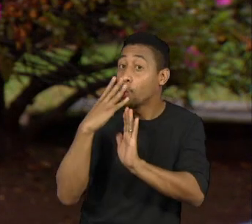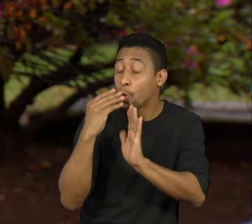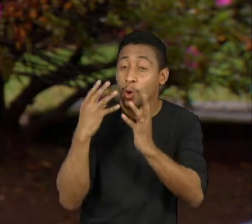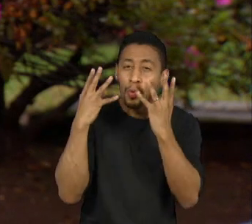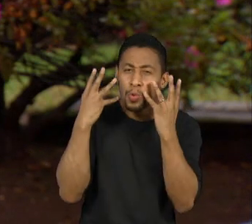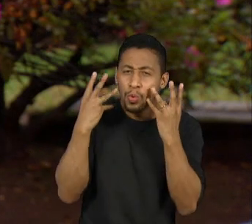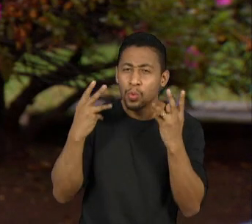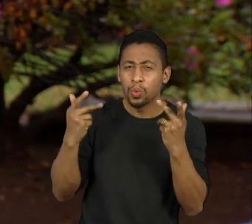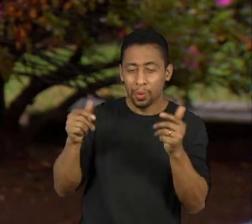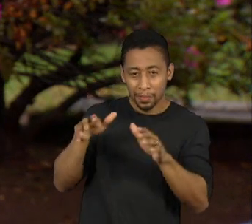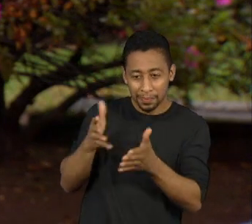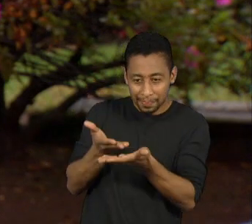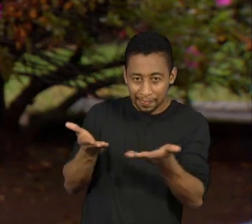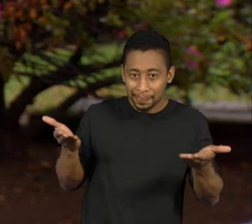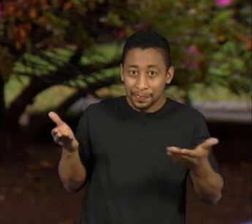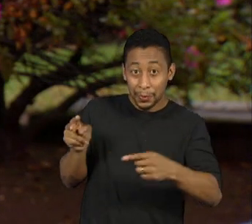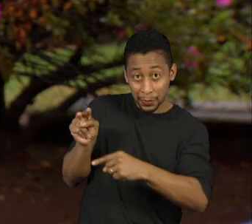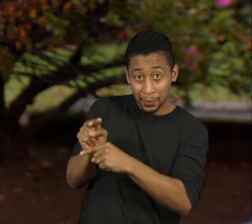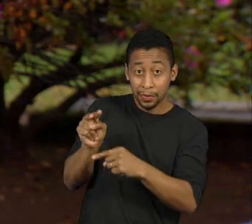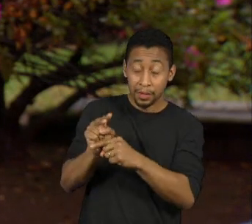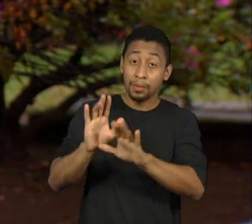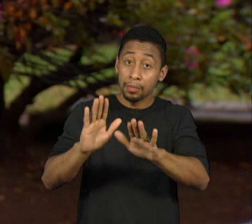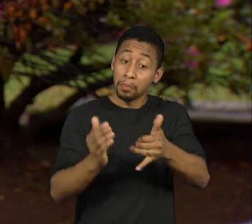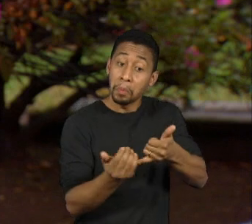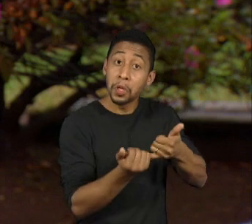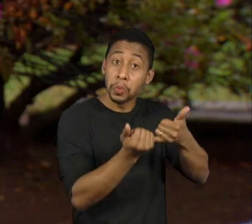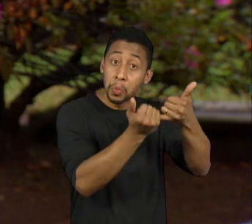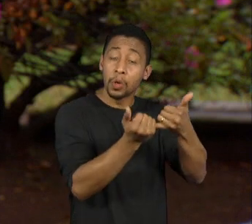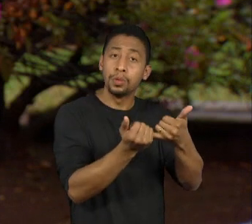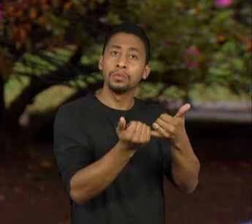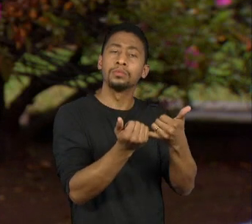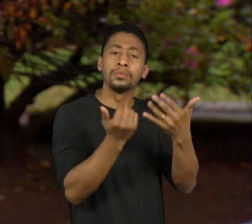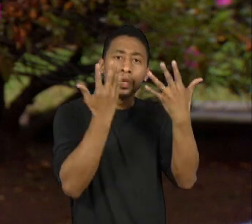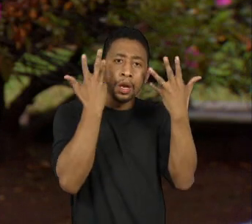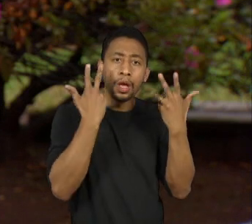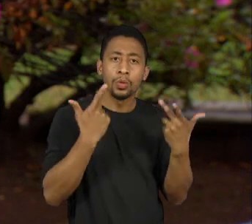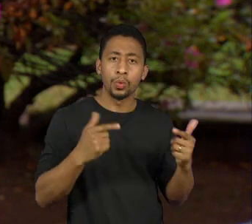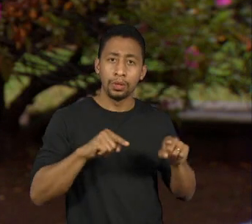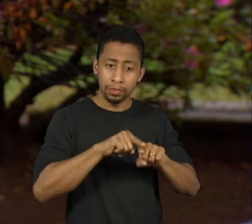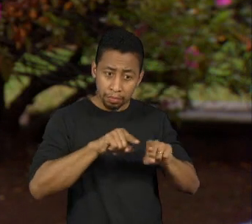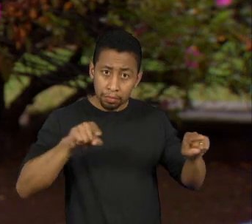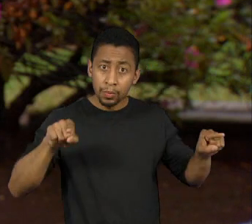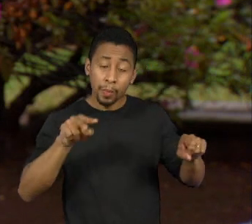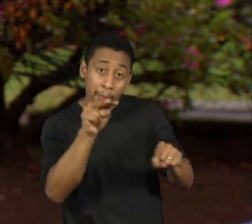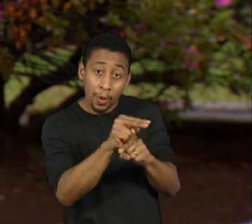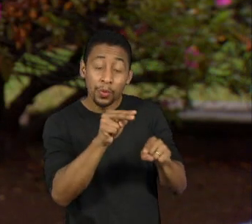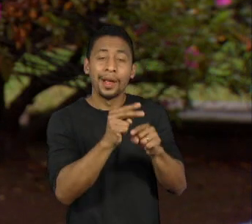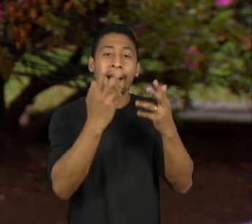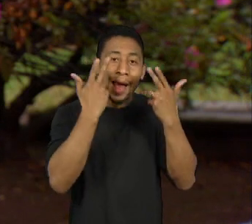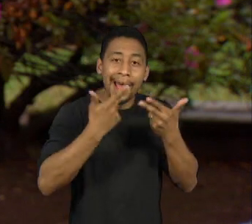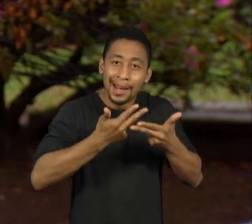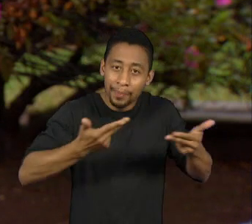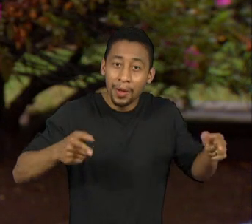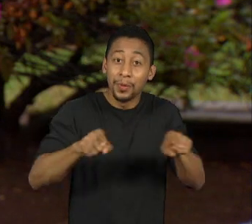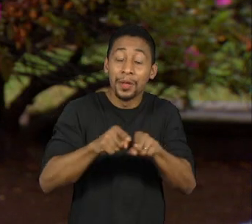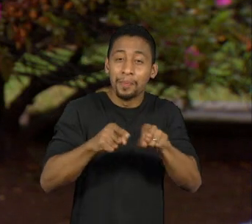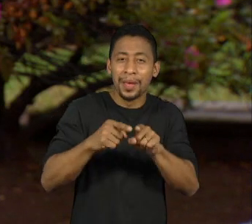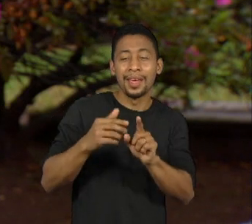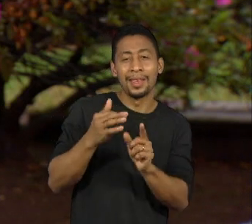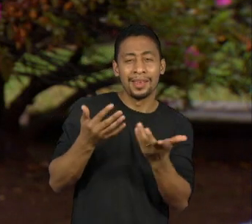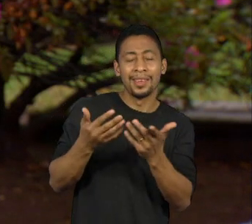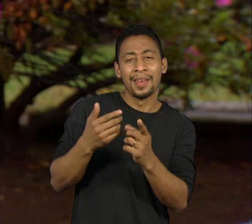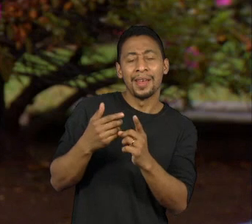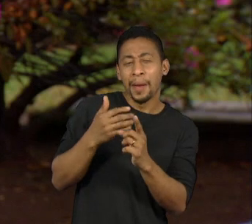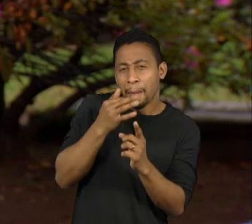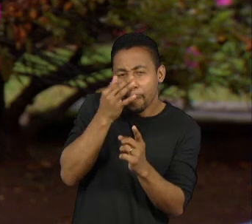reserva particular do patrimônio natural é um grande refúgio para animais e plantas típicas do Cerrado. A